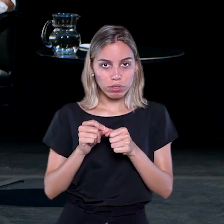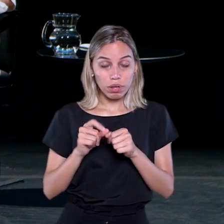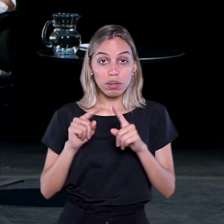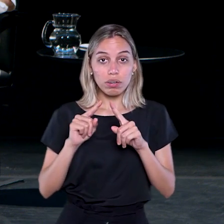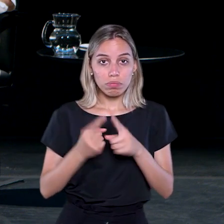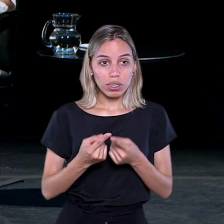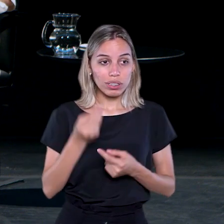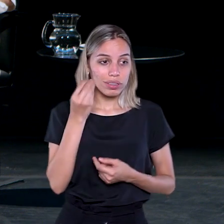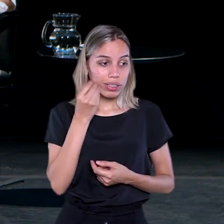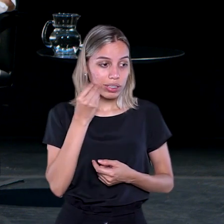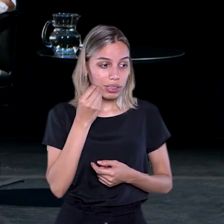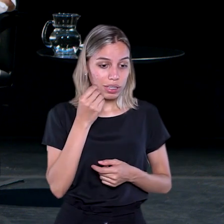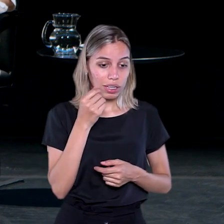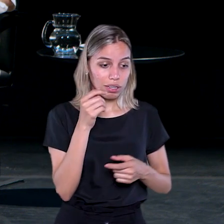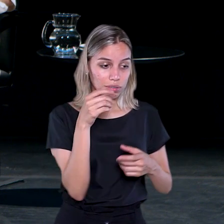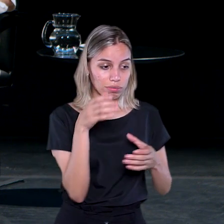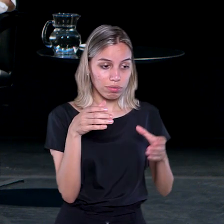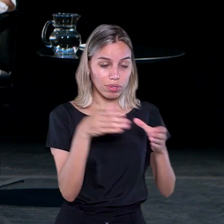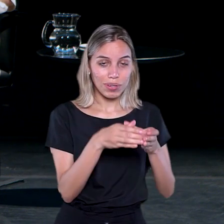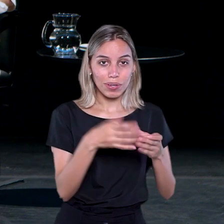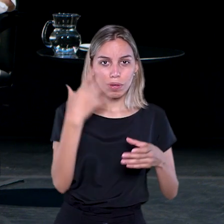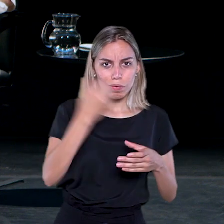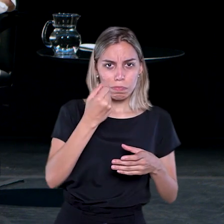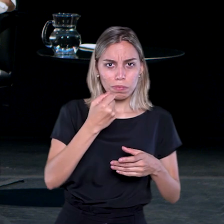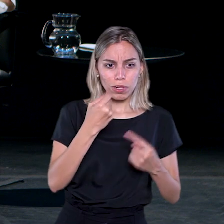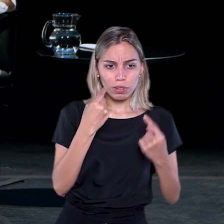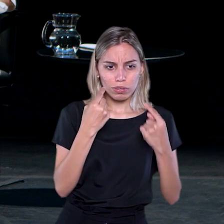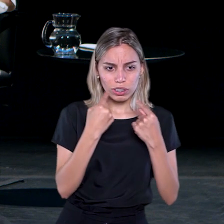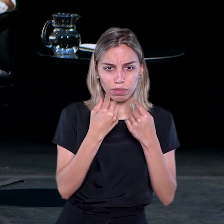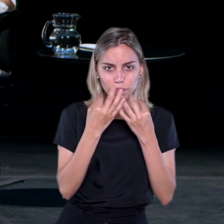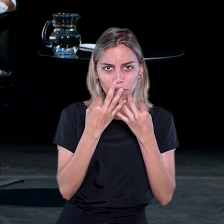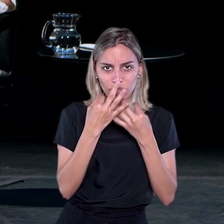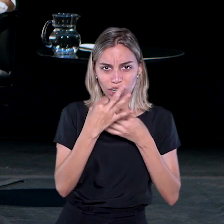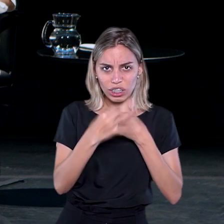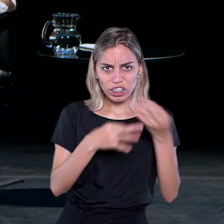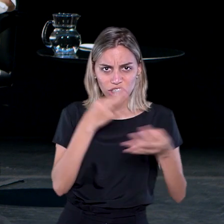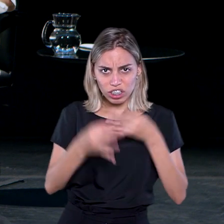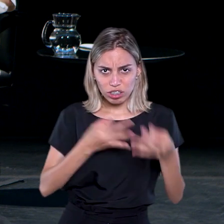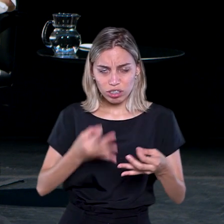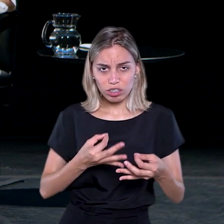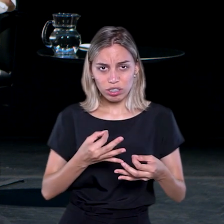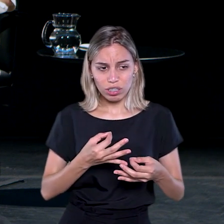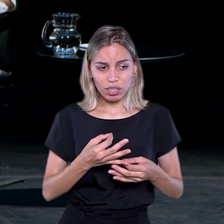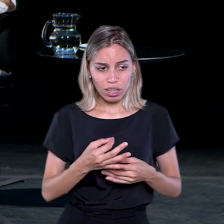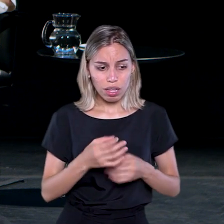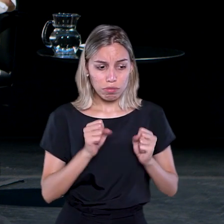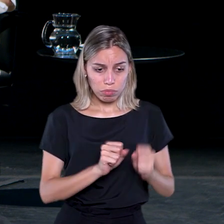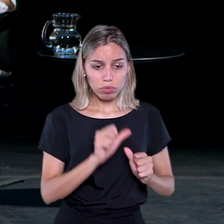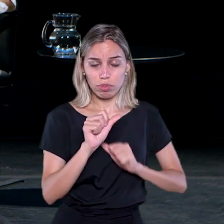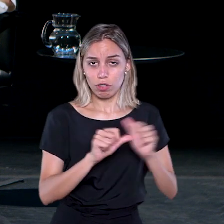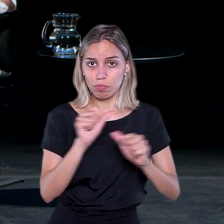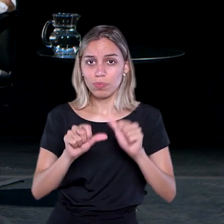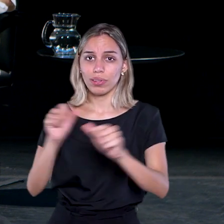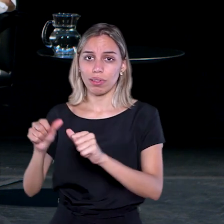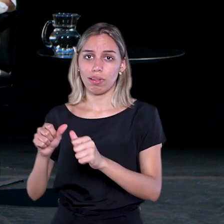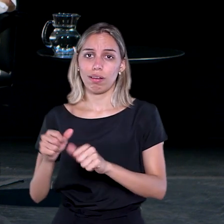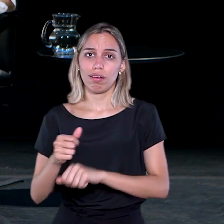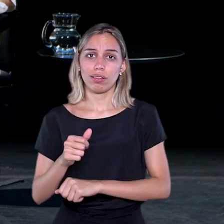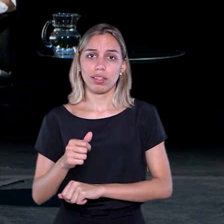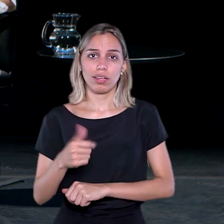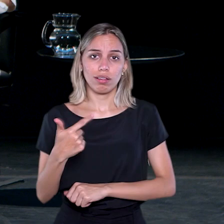defensor público, defensora pública, nós somos servidores públicos. E nós temos um perfil nesse sistema de justiça